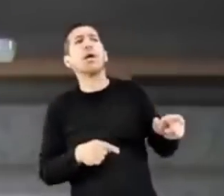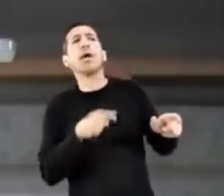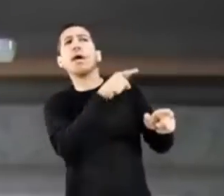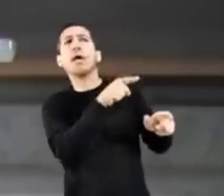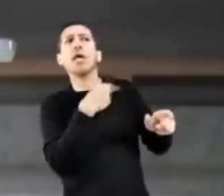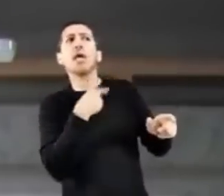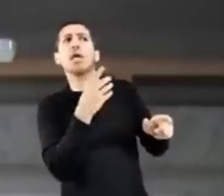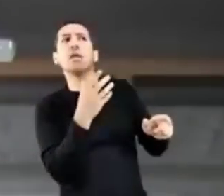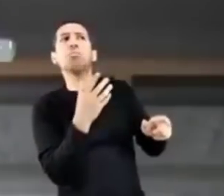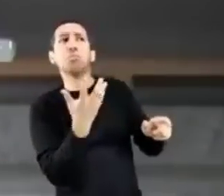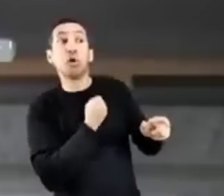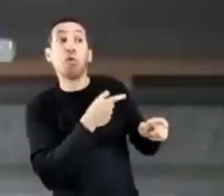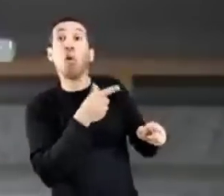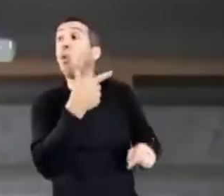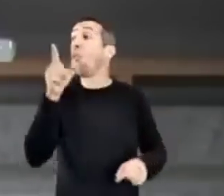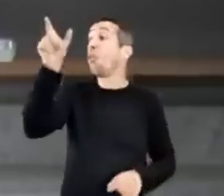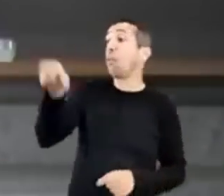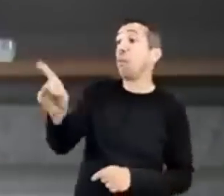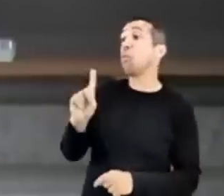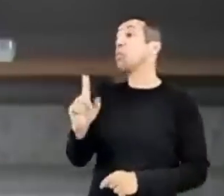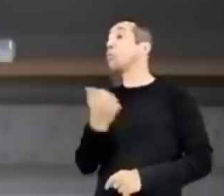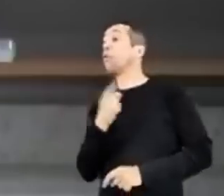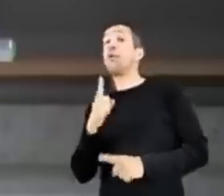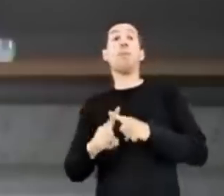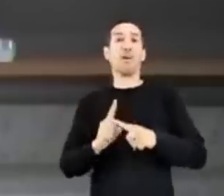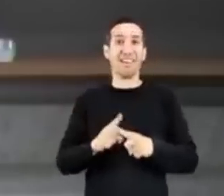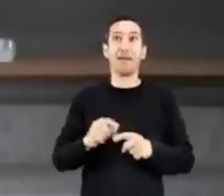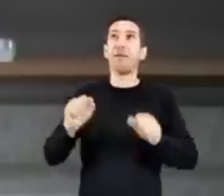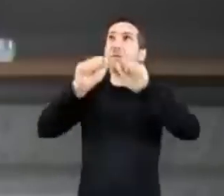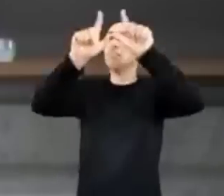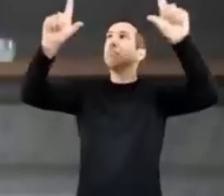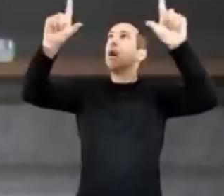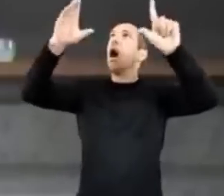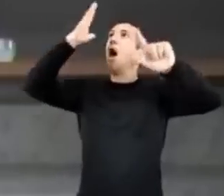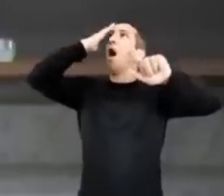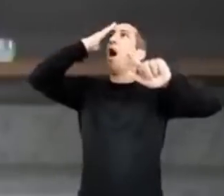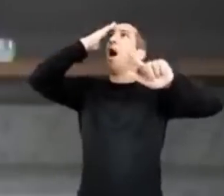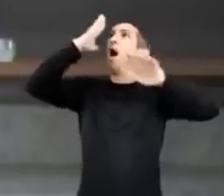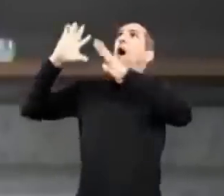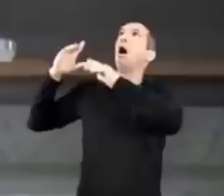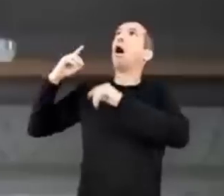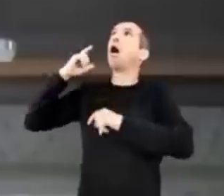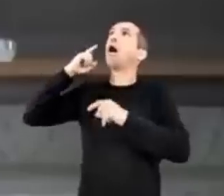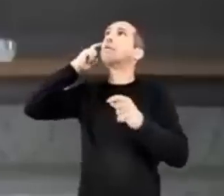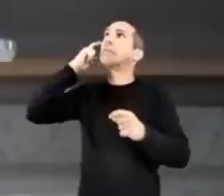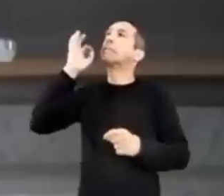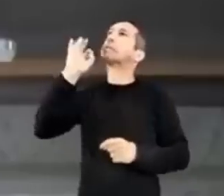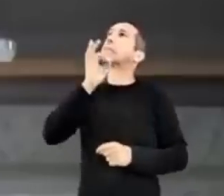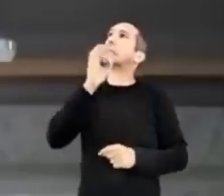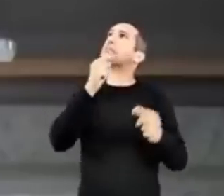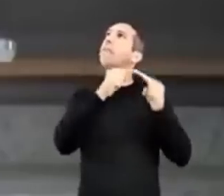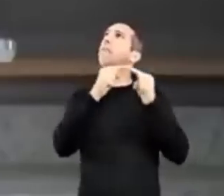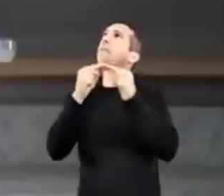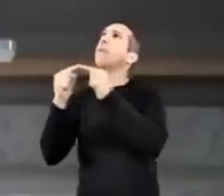outro não foi então durante os mil anos nós vamos participar da segunda fase do juízo final e a